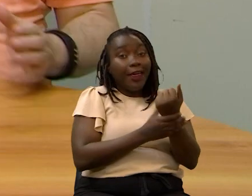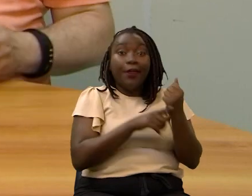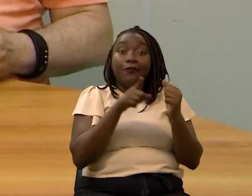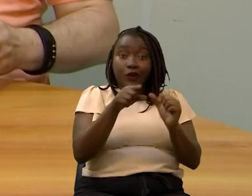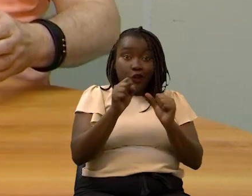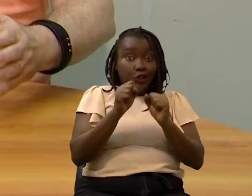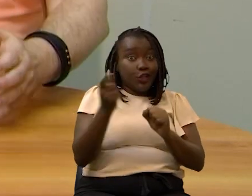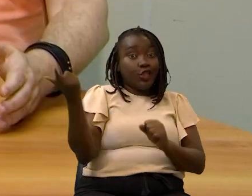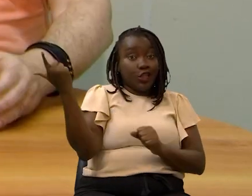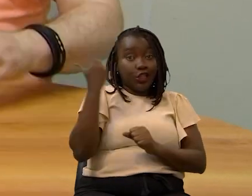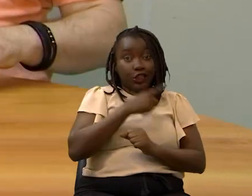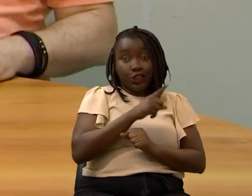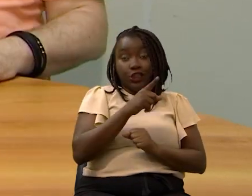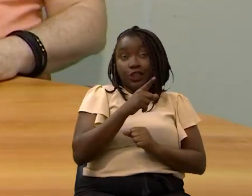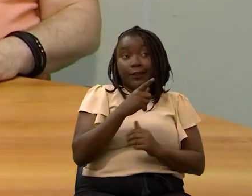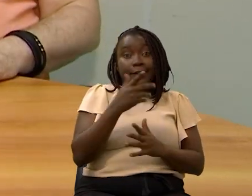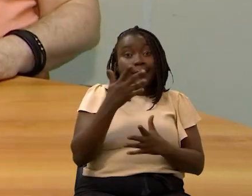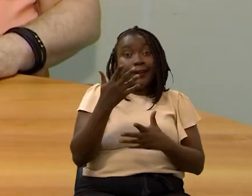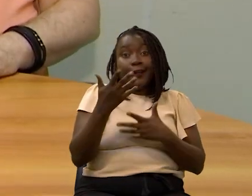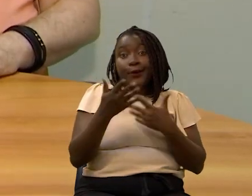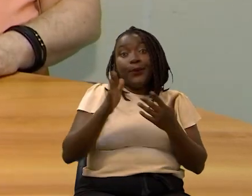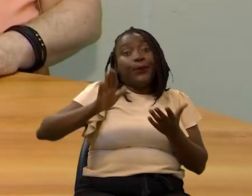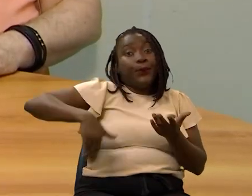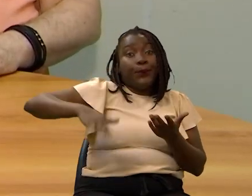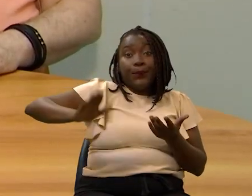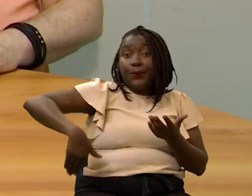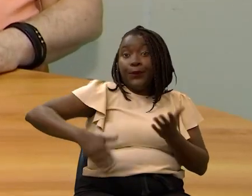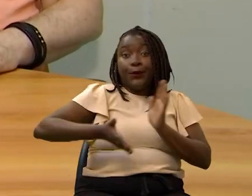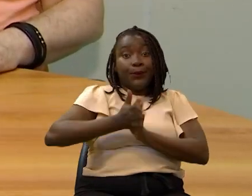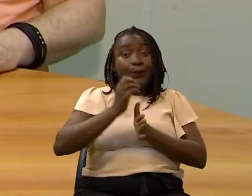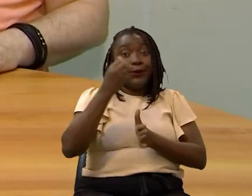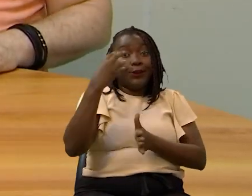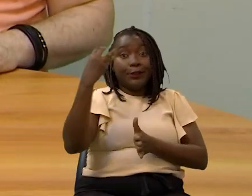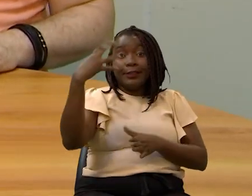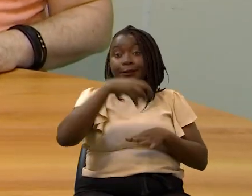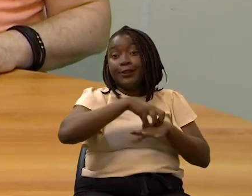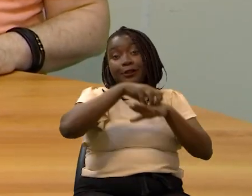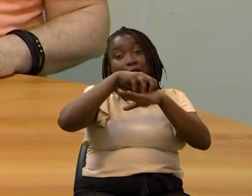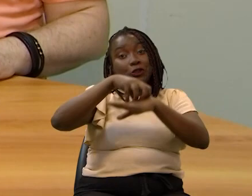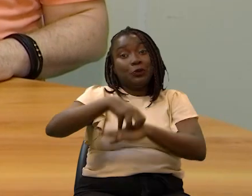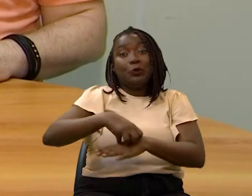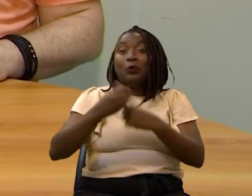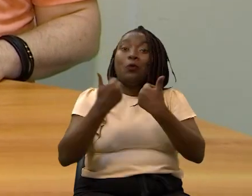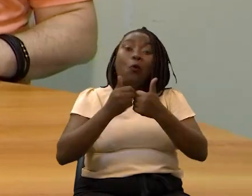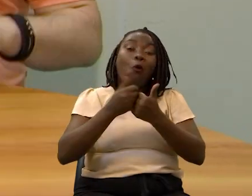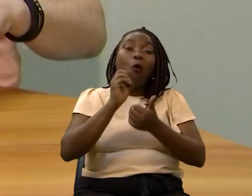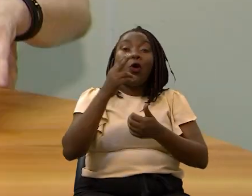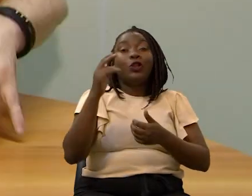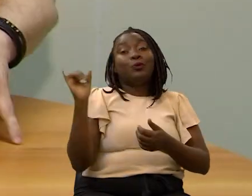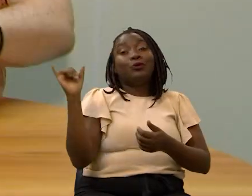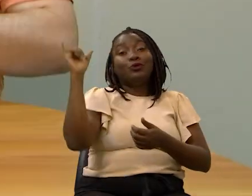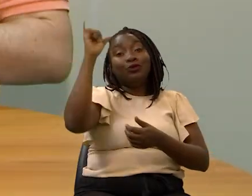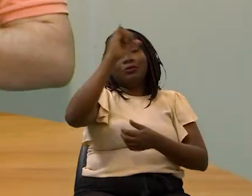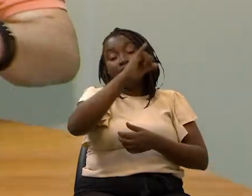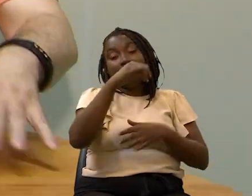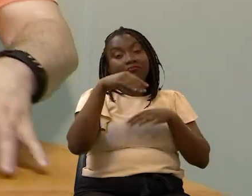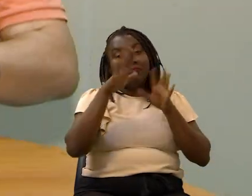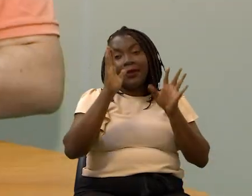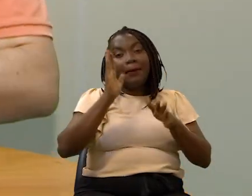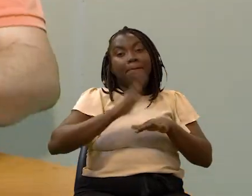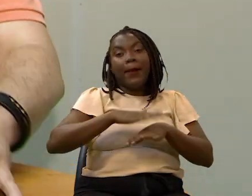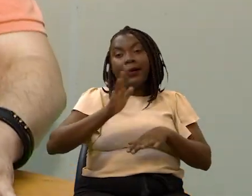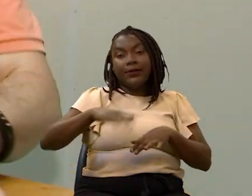grande chance. Tudo bem, você pode até conseguir uma promoção de transporte, ou ônibus, ou